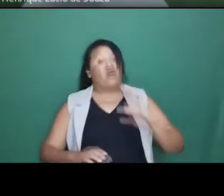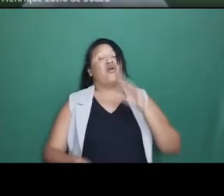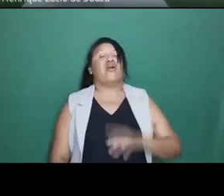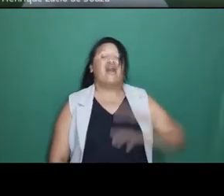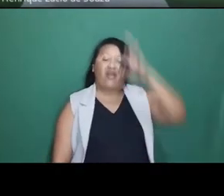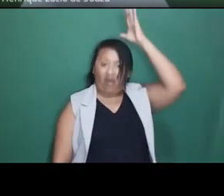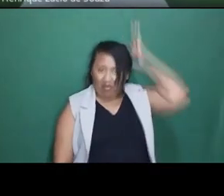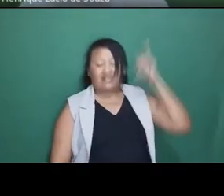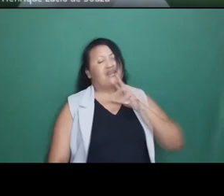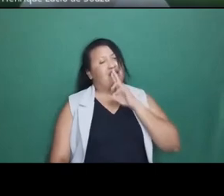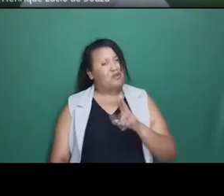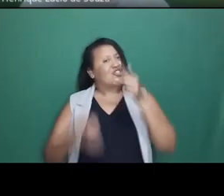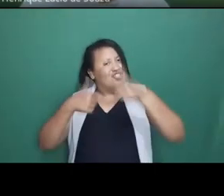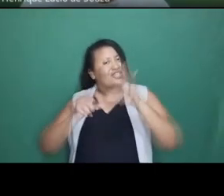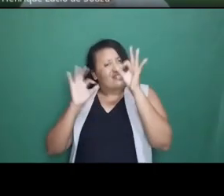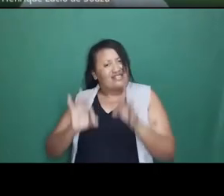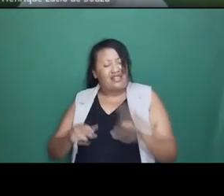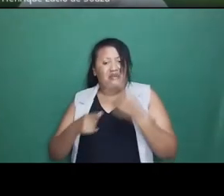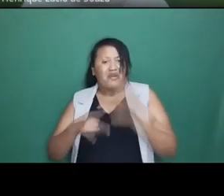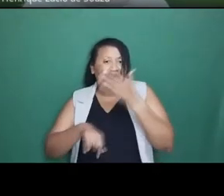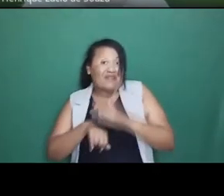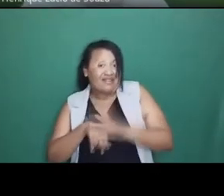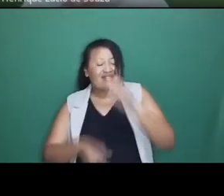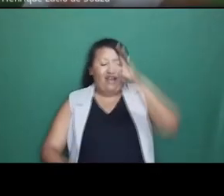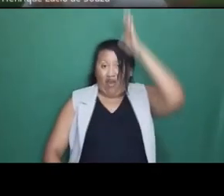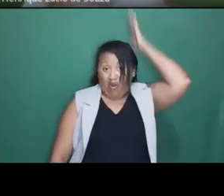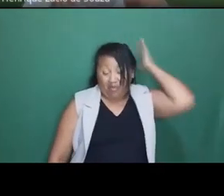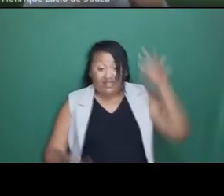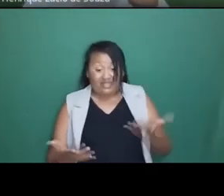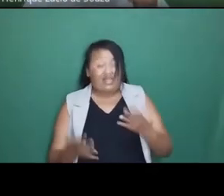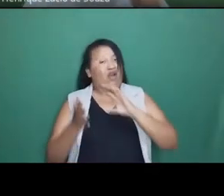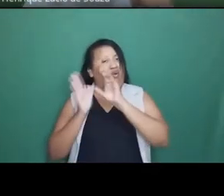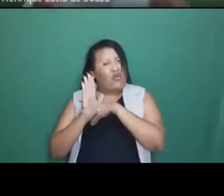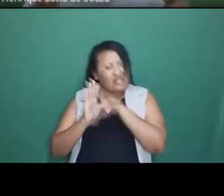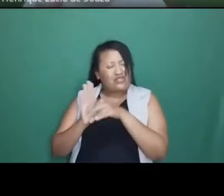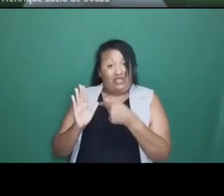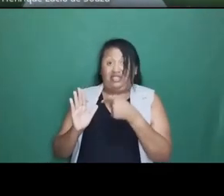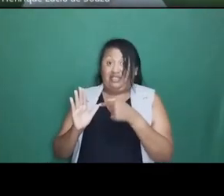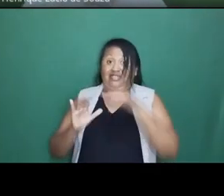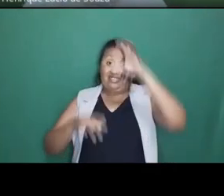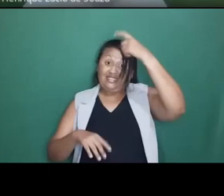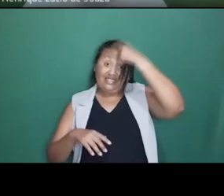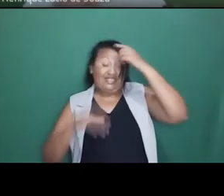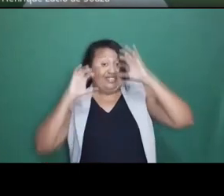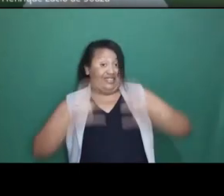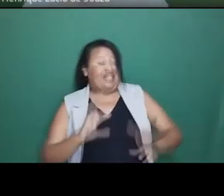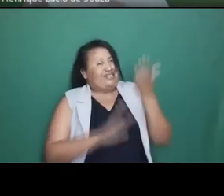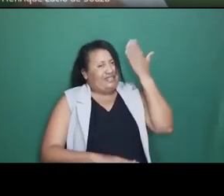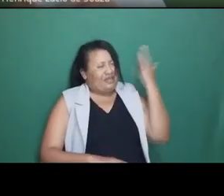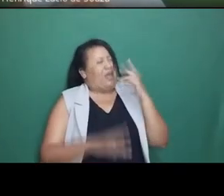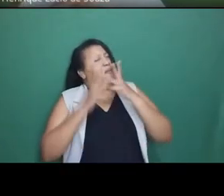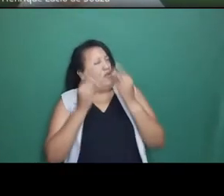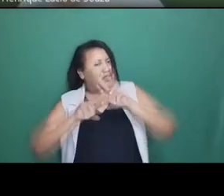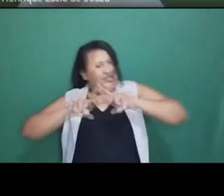pois a concessão da Cidadania Romana que é o conceito Vale lembrar que o conceito de estado é